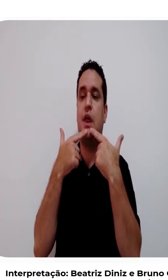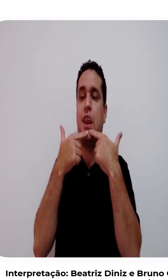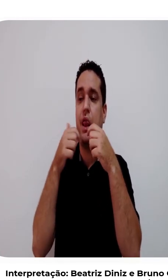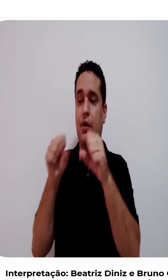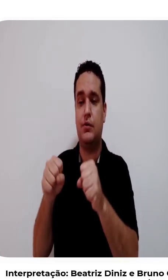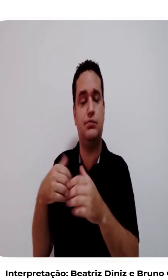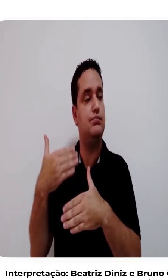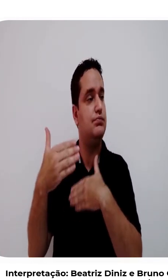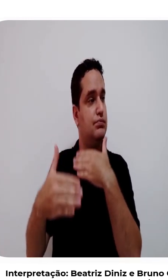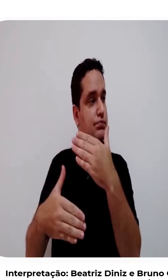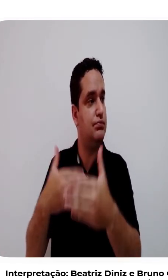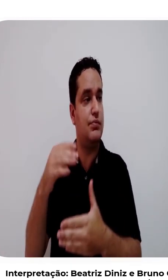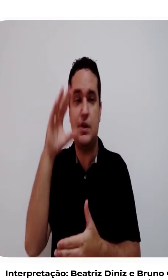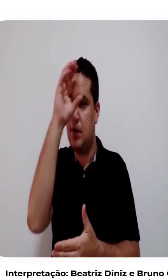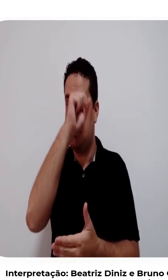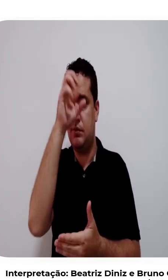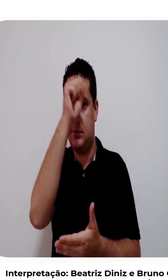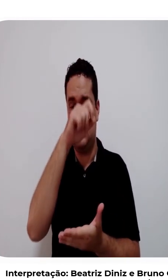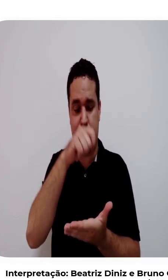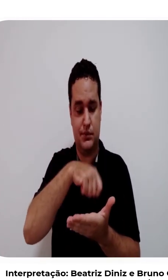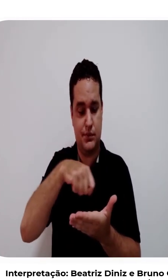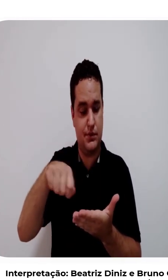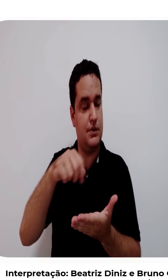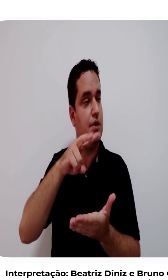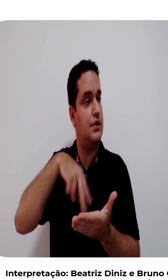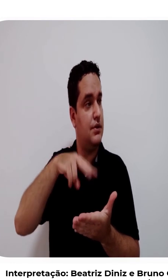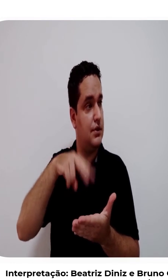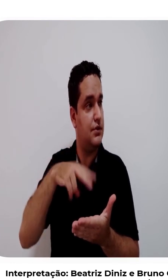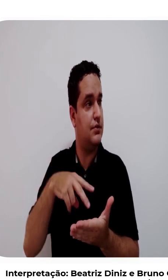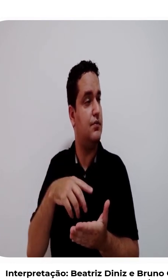atividades diversificadas, variando também os